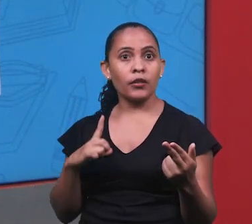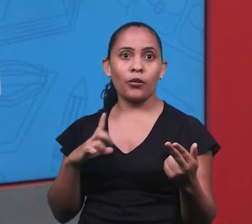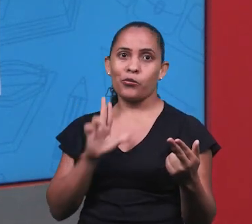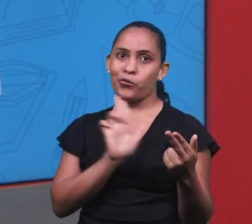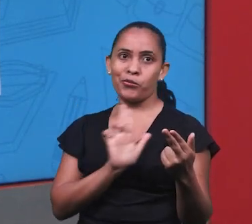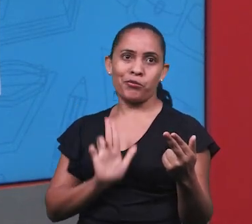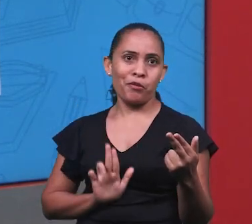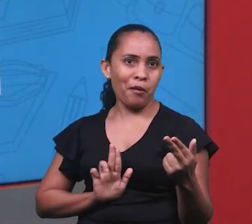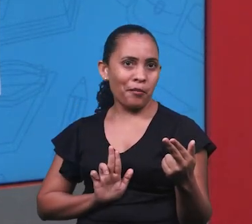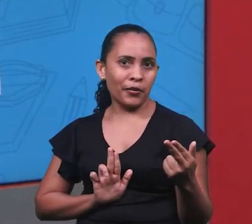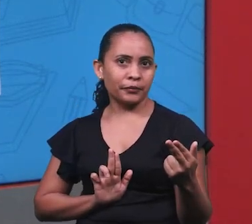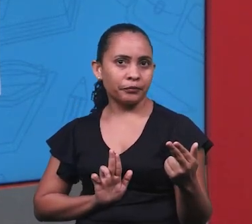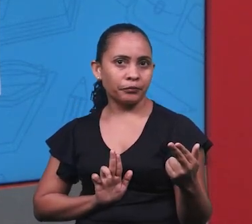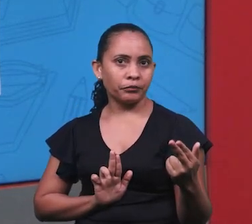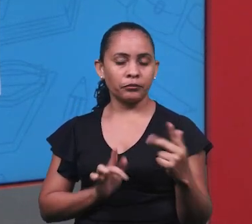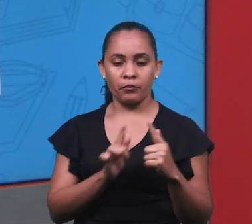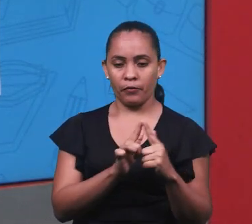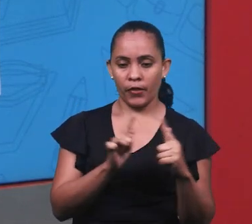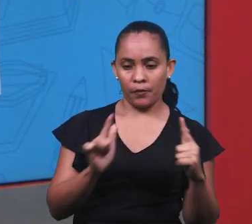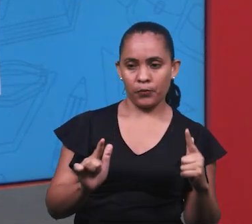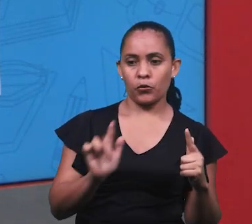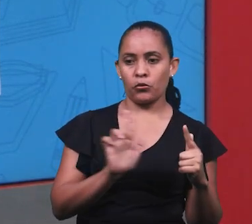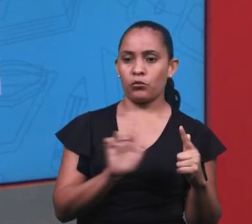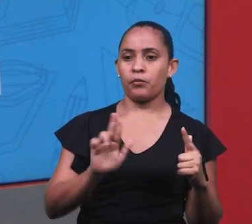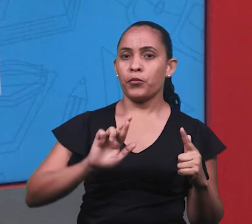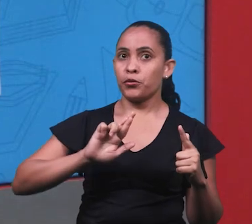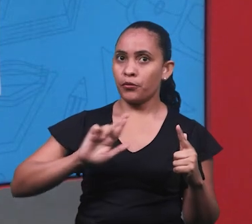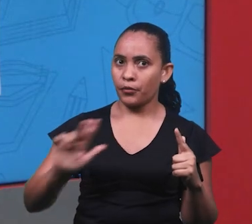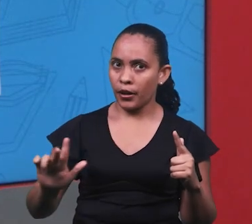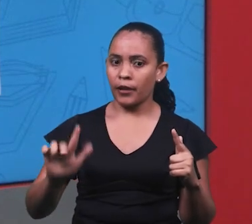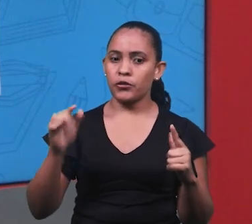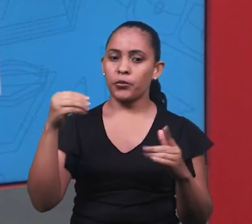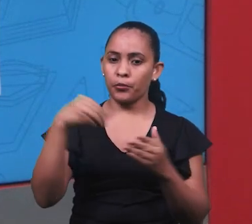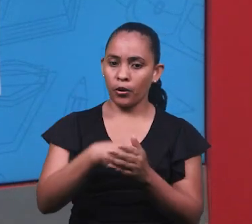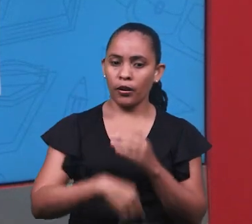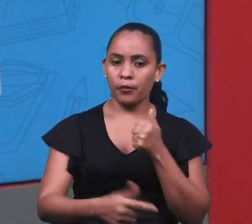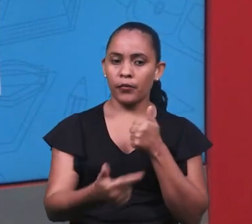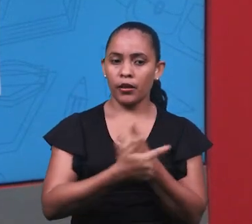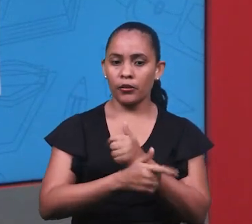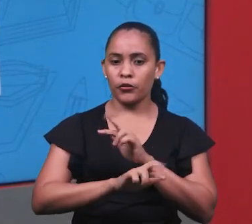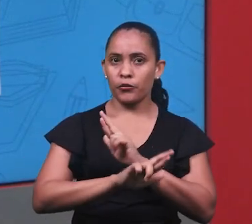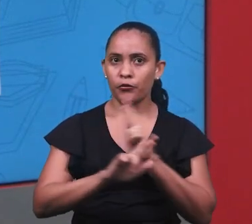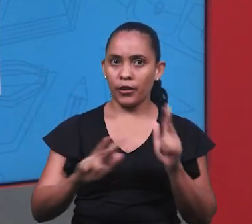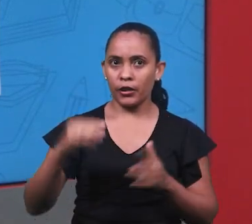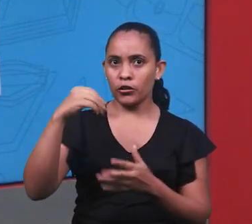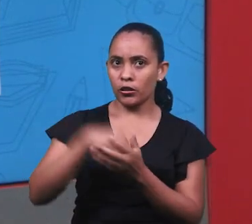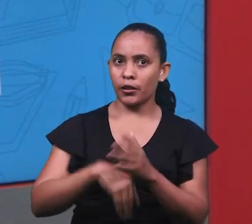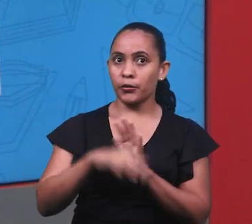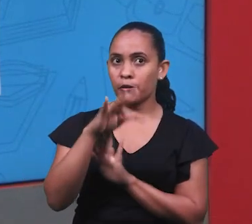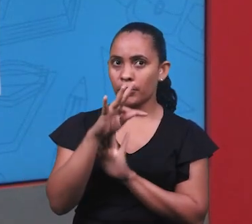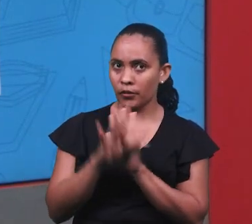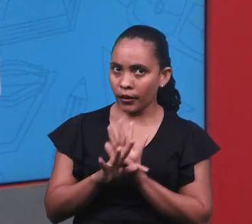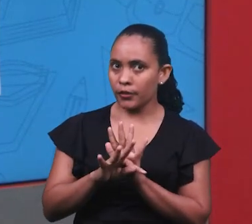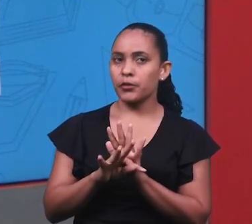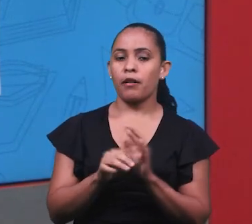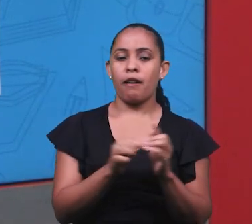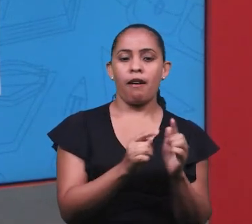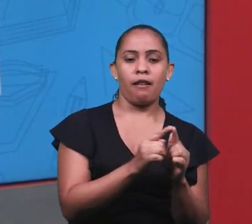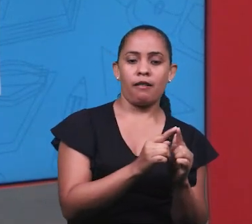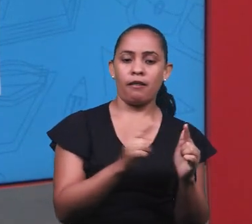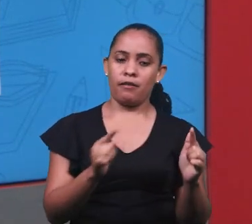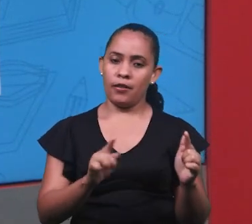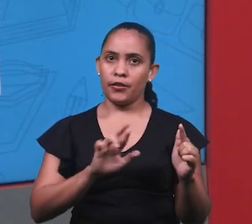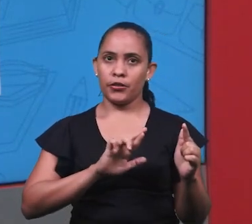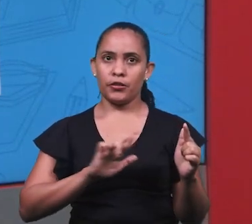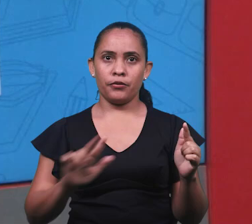nome. Então, o fato da nomenclatura ser diferente é porque a função dentro do texto é outra, a estrutura desse parágrafo é também